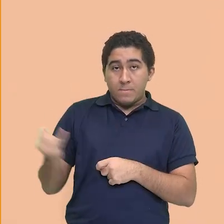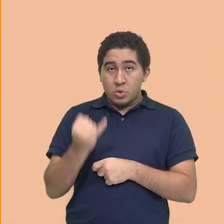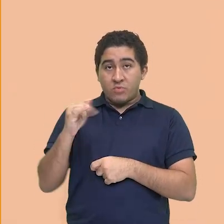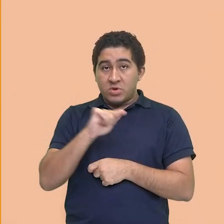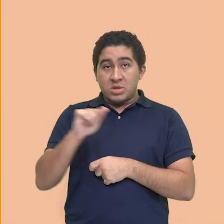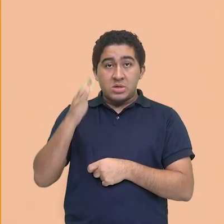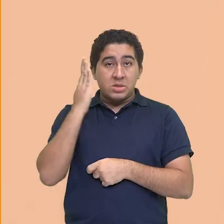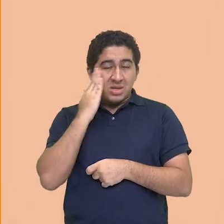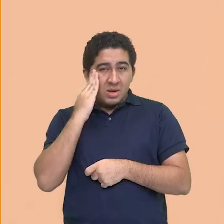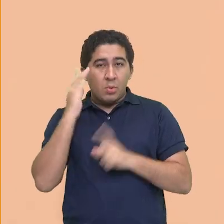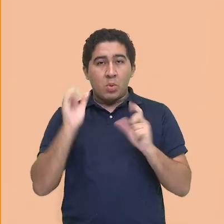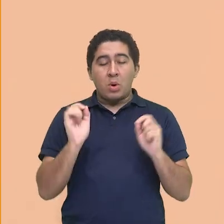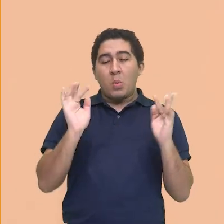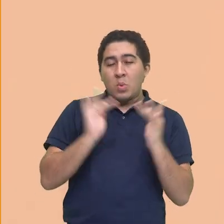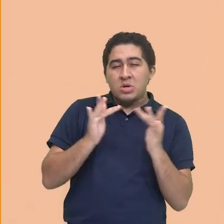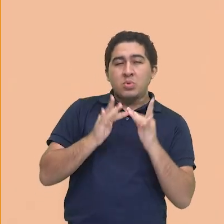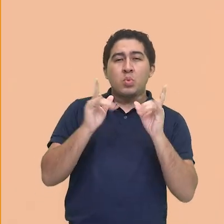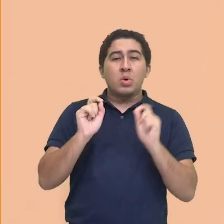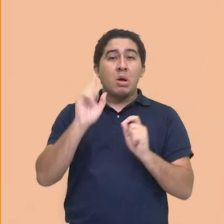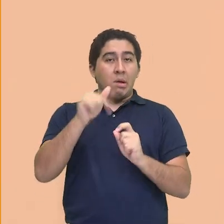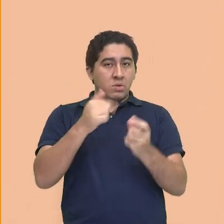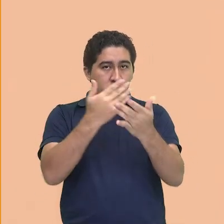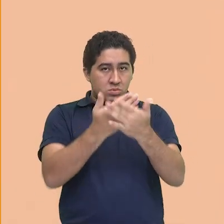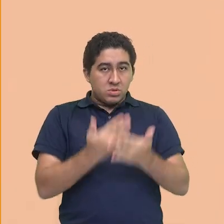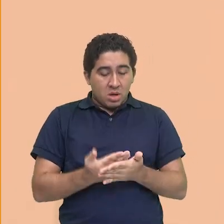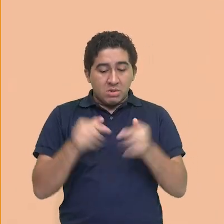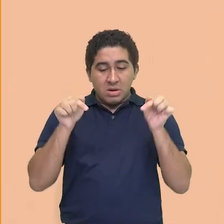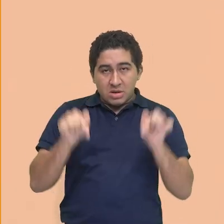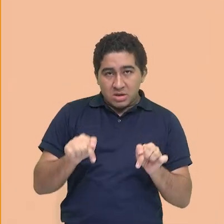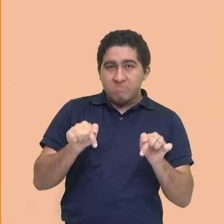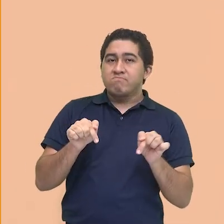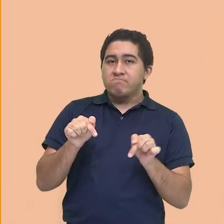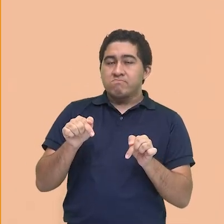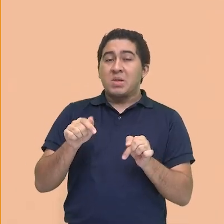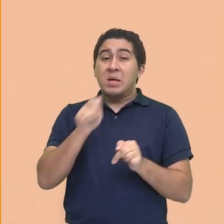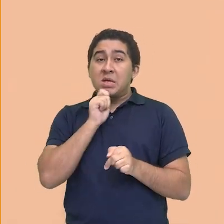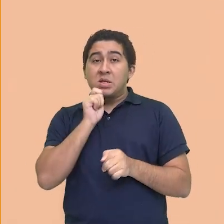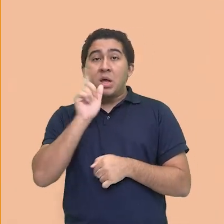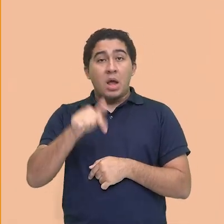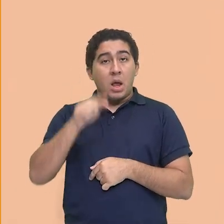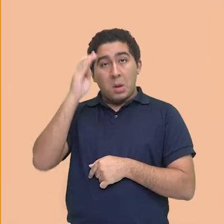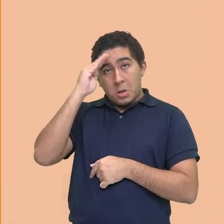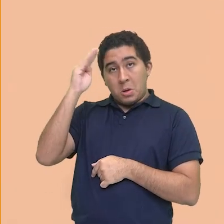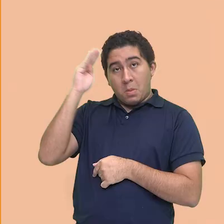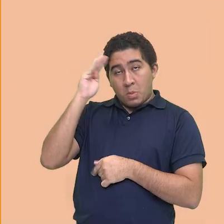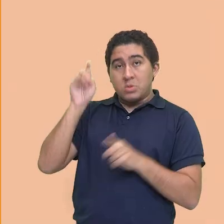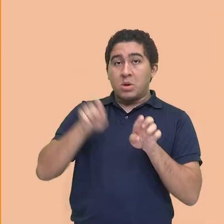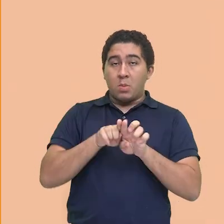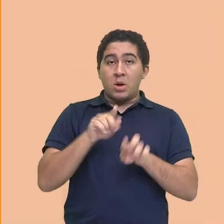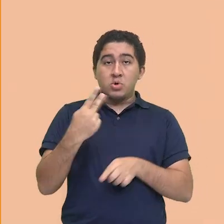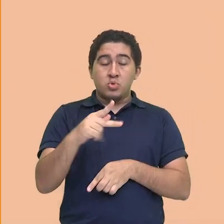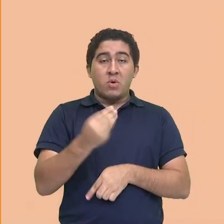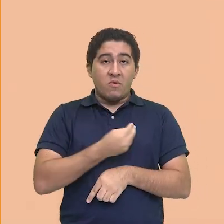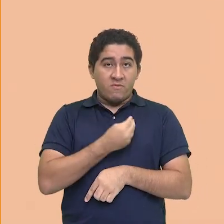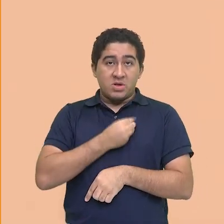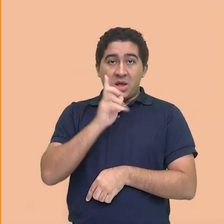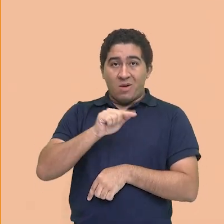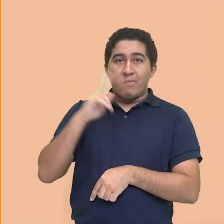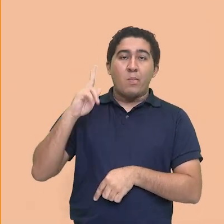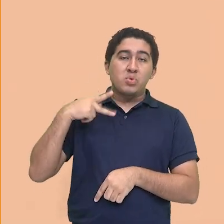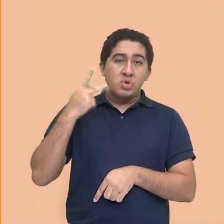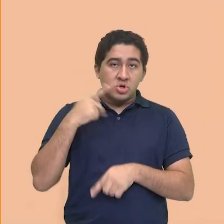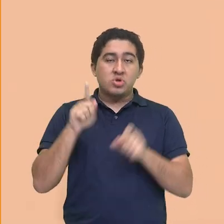você saiba conectar o que é estudado aqui, mesmo que de meio acadêmico, né, à sua vida enquanto ser político